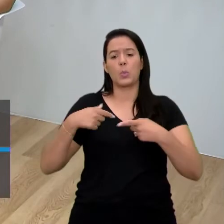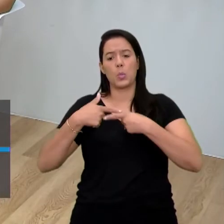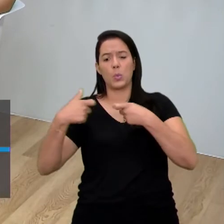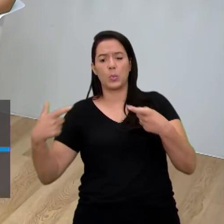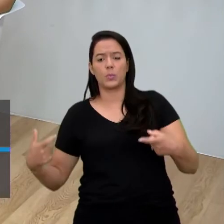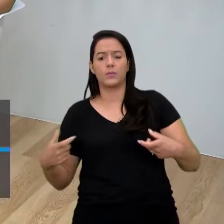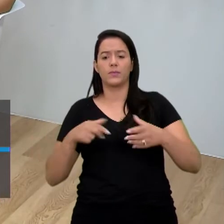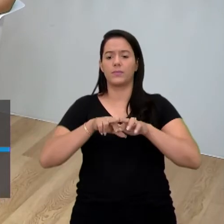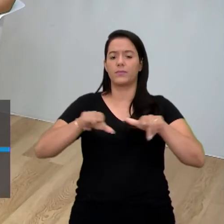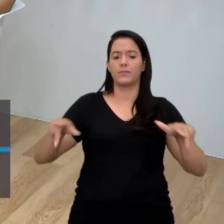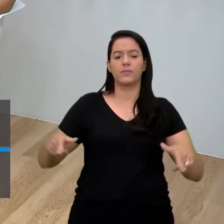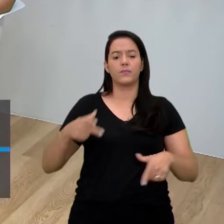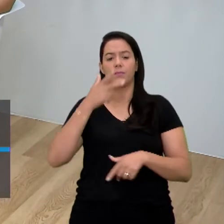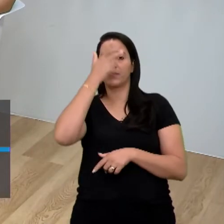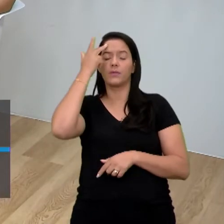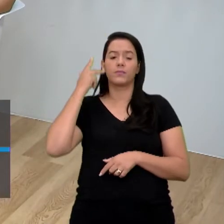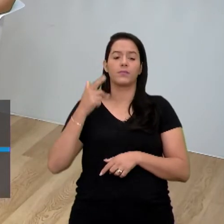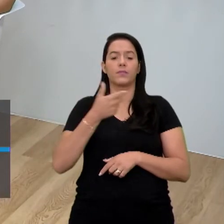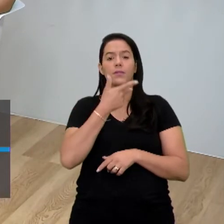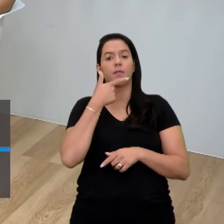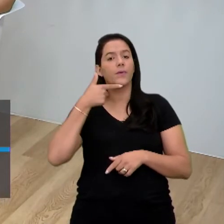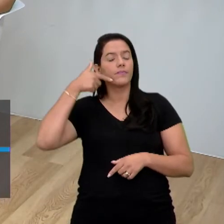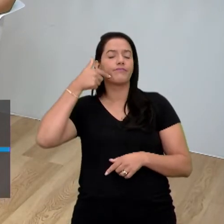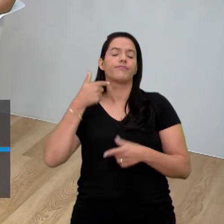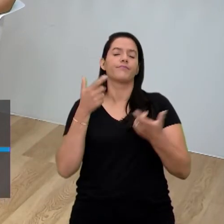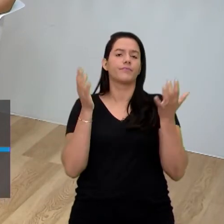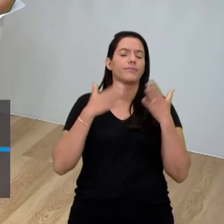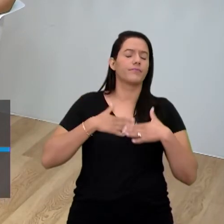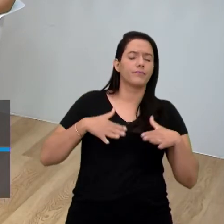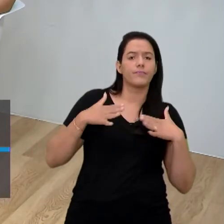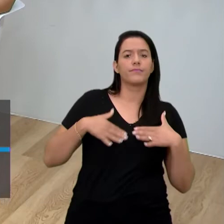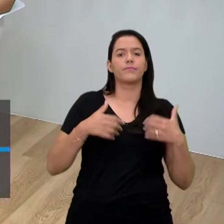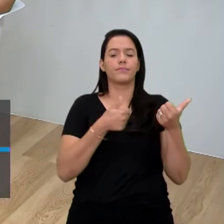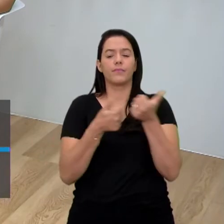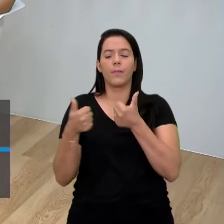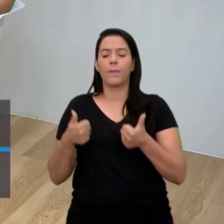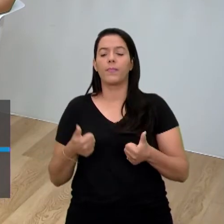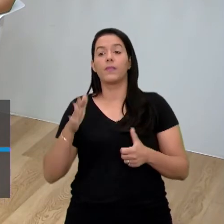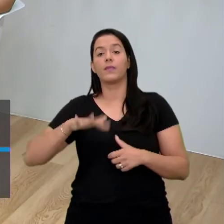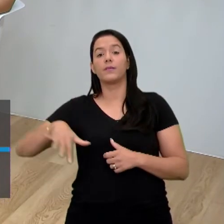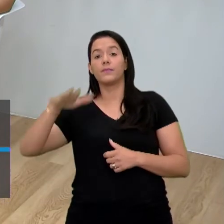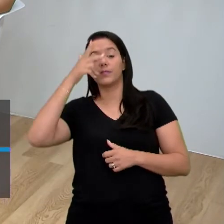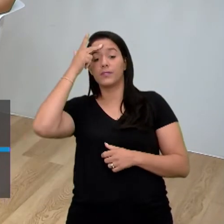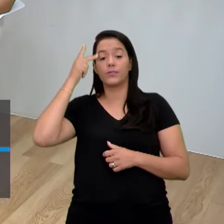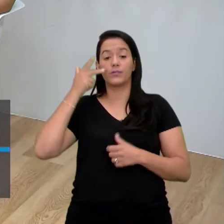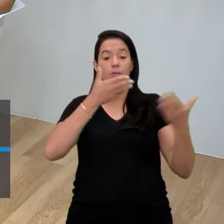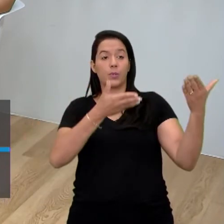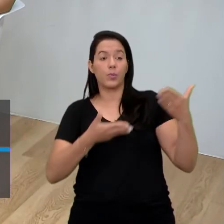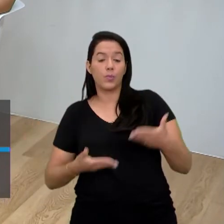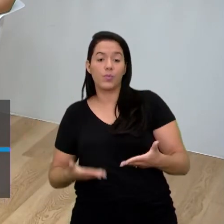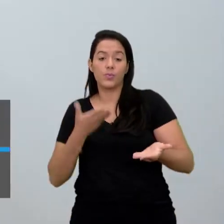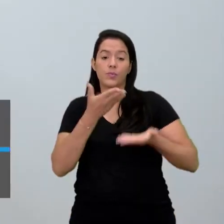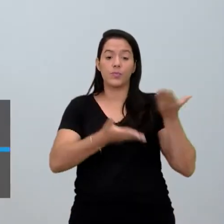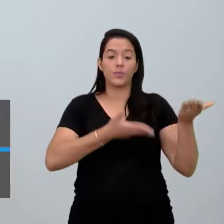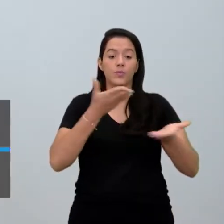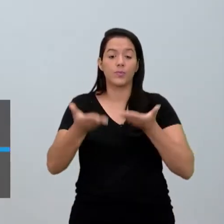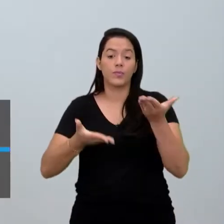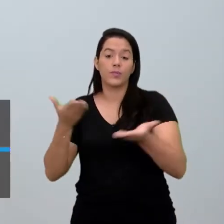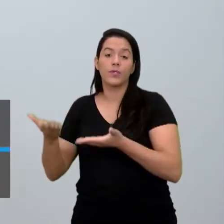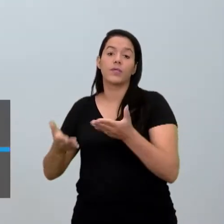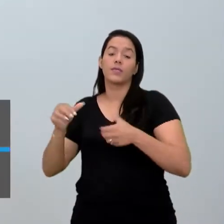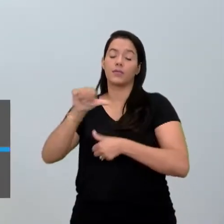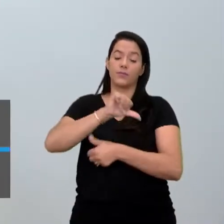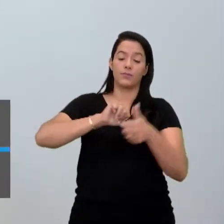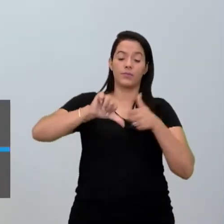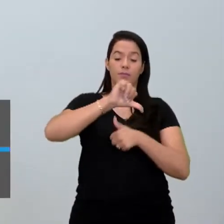etc, etc. Não, são pessoas muito bem-humoradas, muito tranquilas, extremamente hospitaleiras e que se